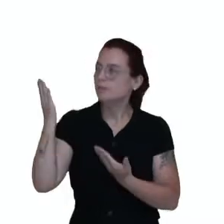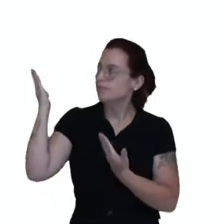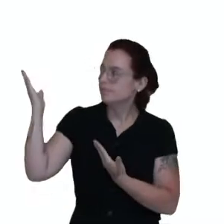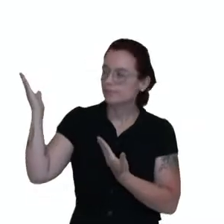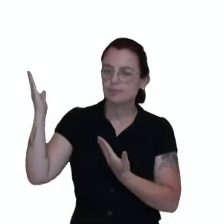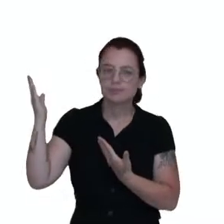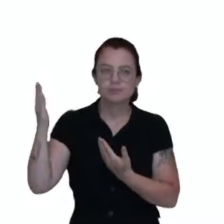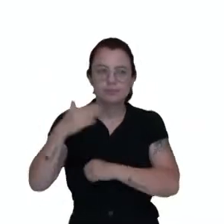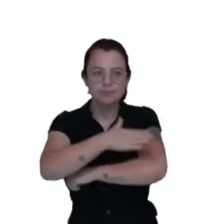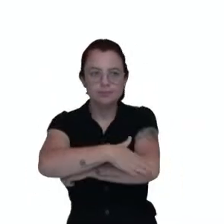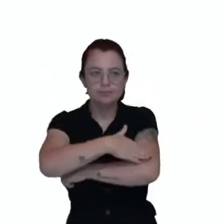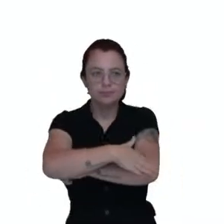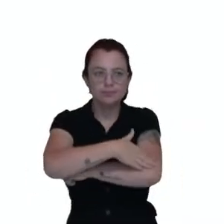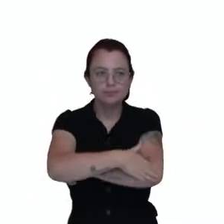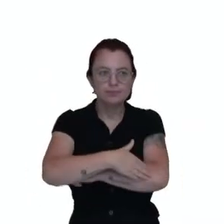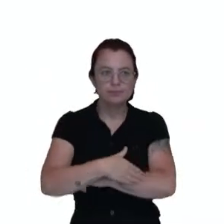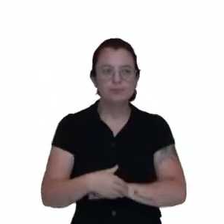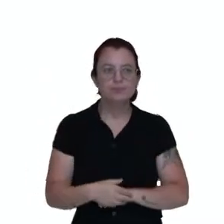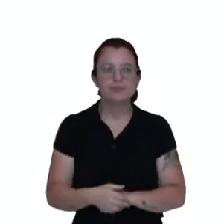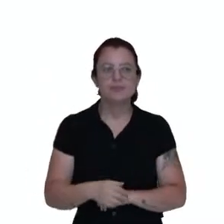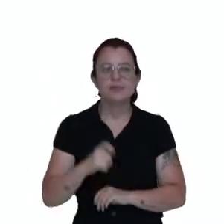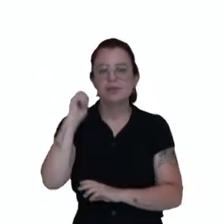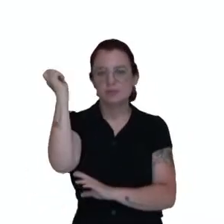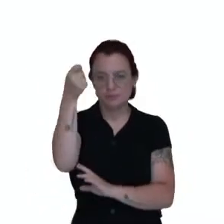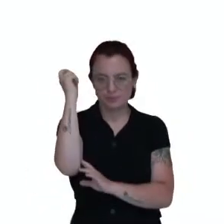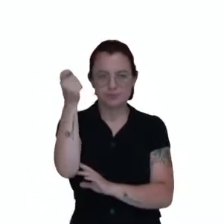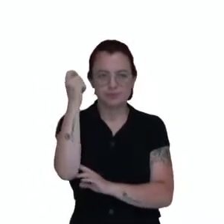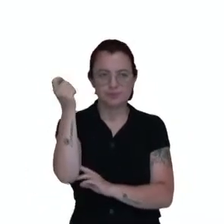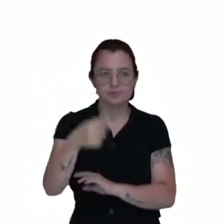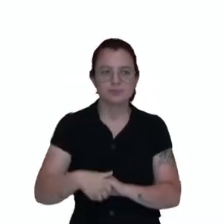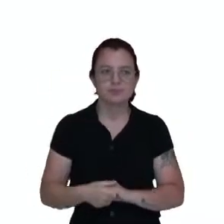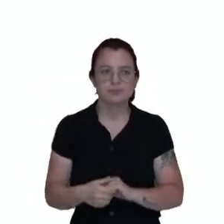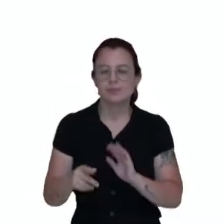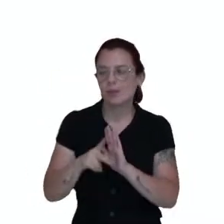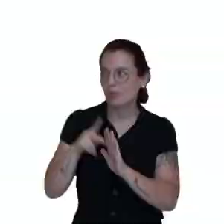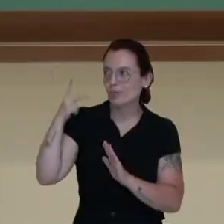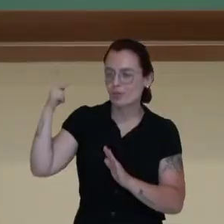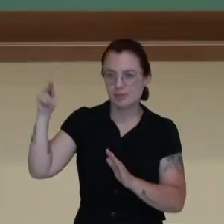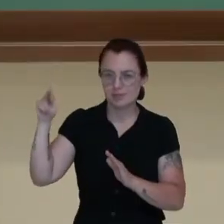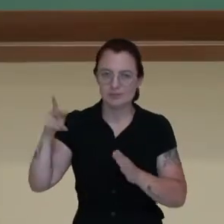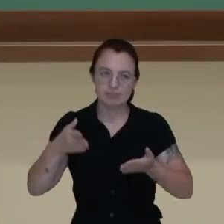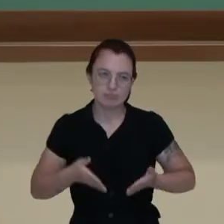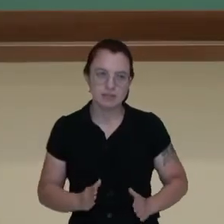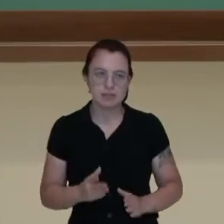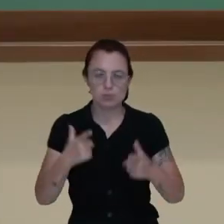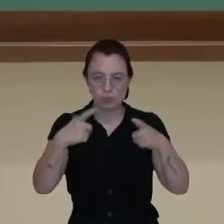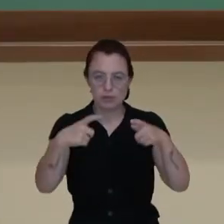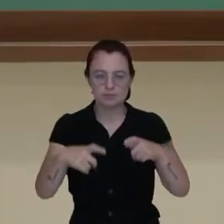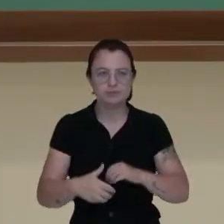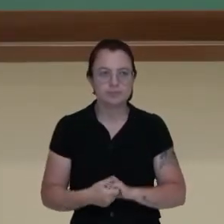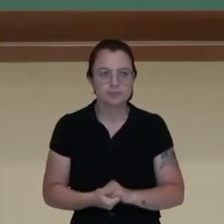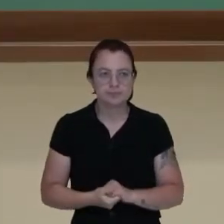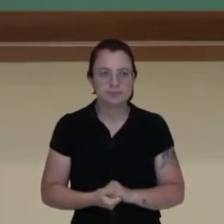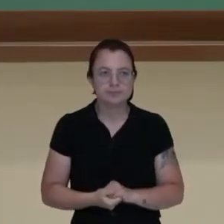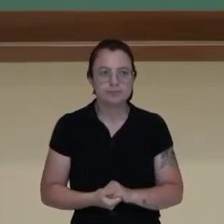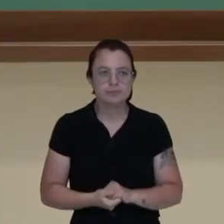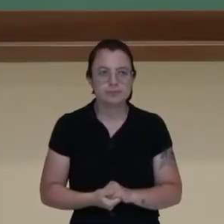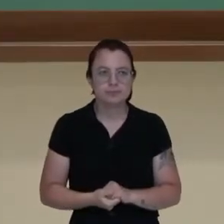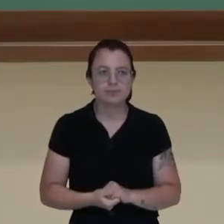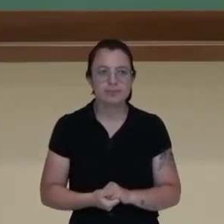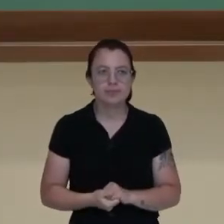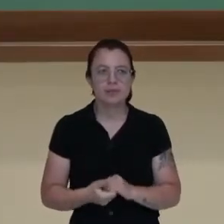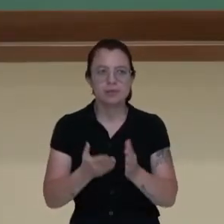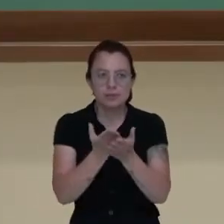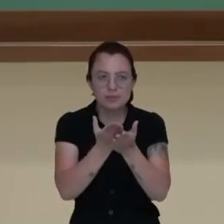numa praça em São Borja, no Rio Grande do Sul, local, inclusive, da onde ele é, a região dele. O fim da política do café